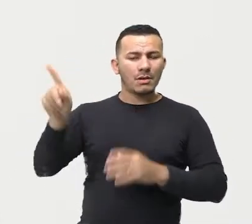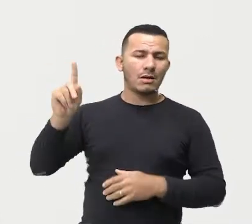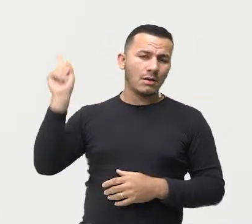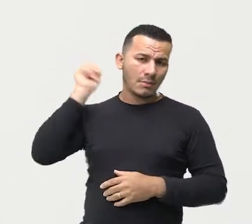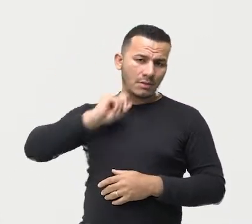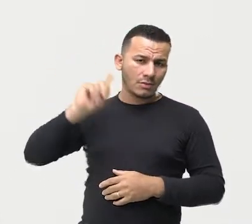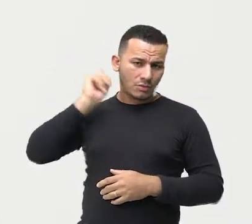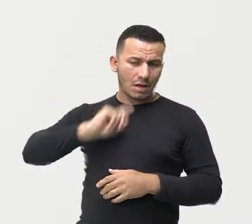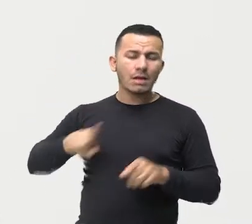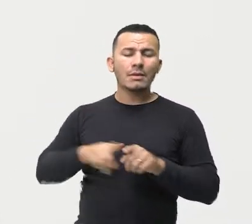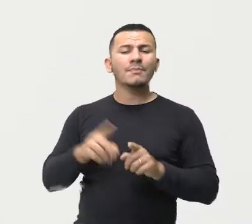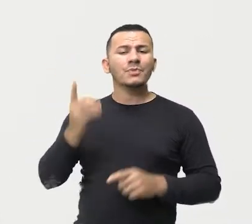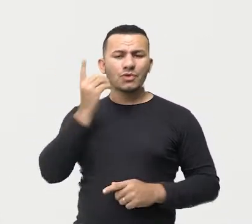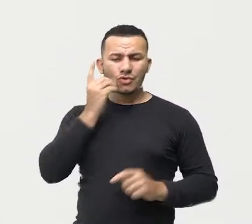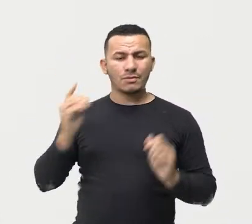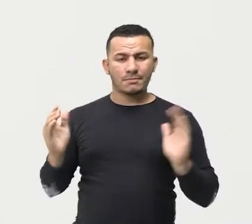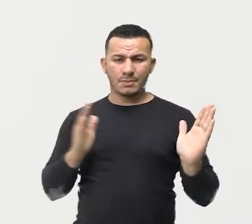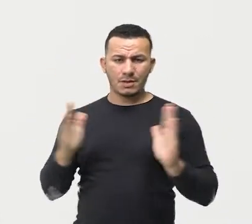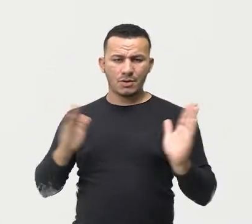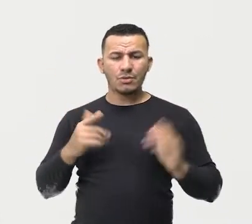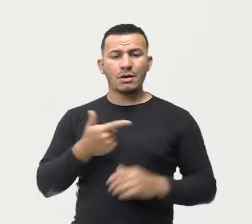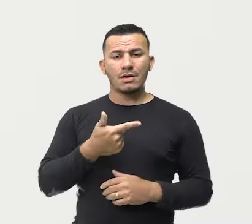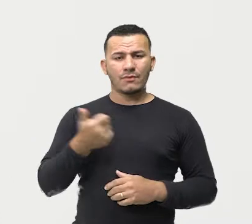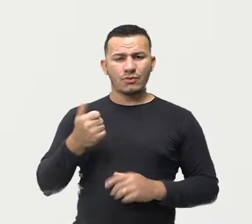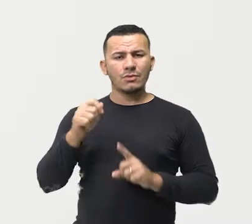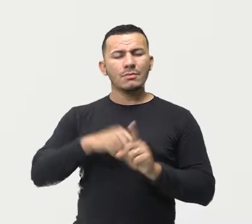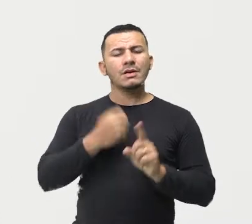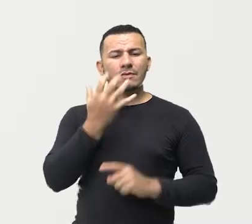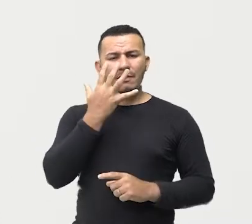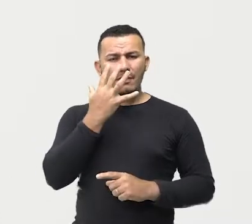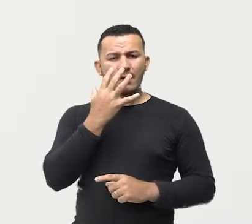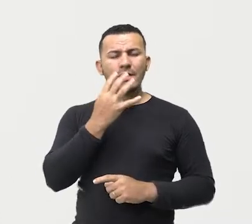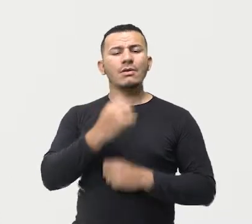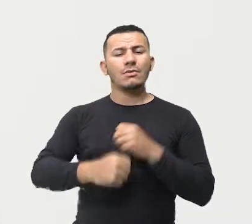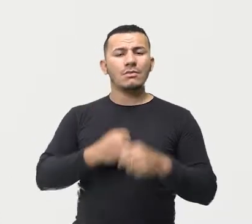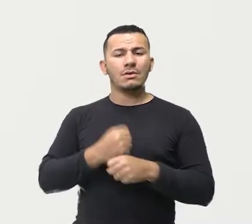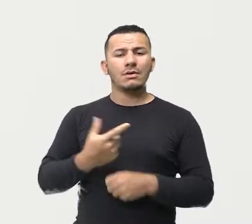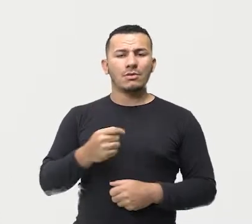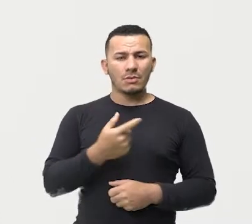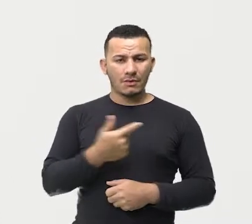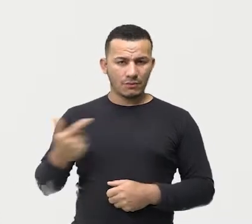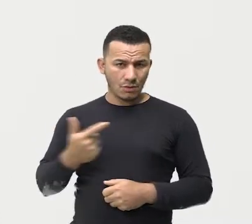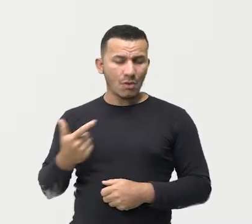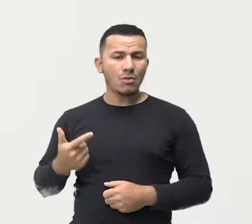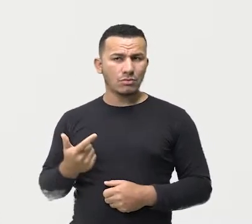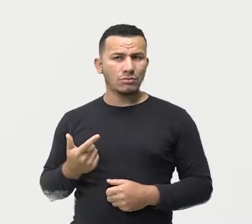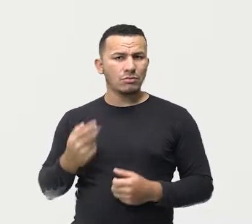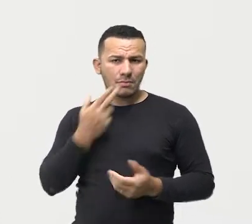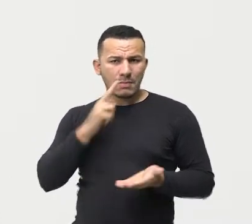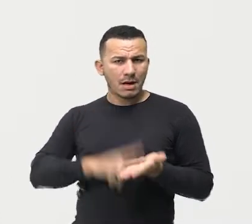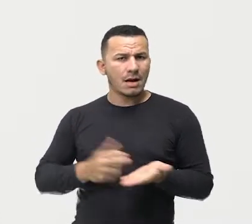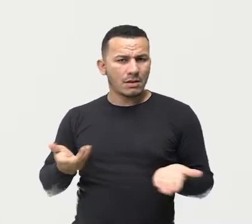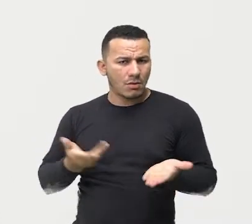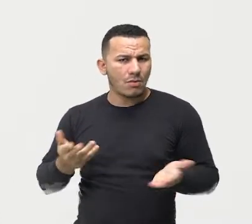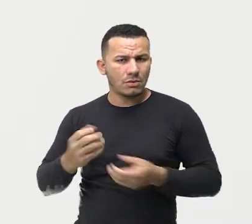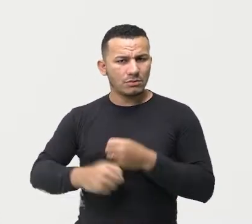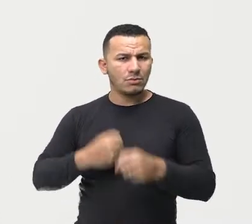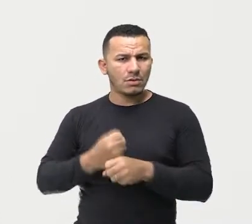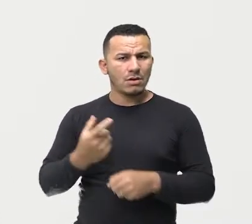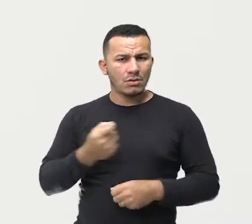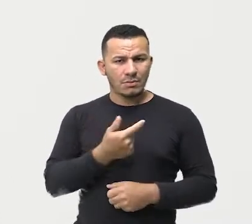Gerais EA data o período 21 de fevereiro de 2022 observa em que é uma carta até recente